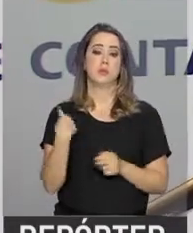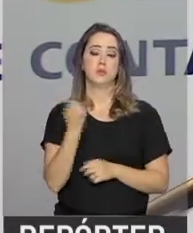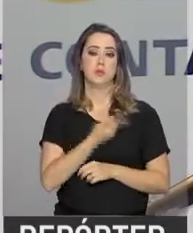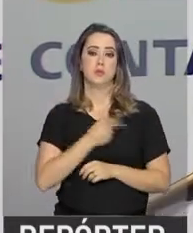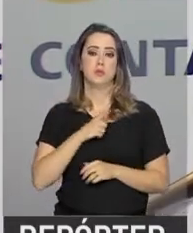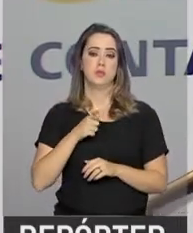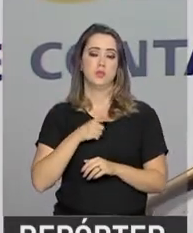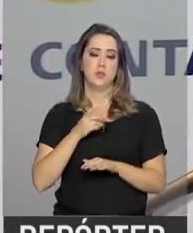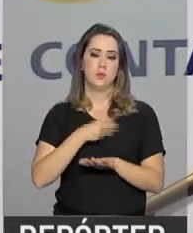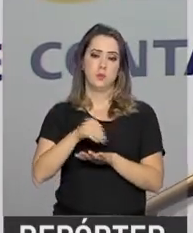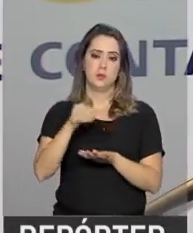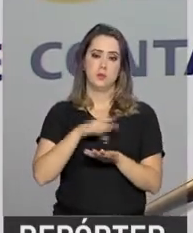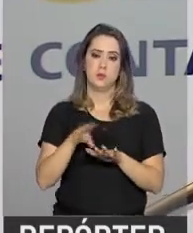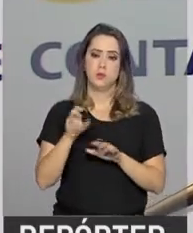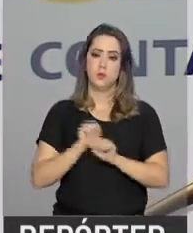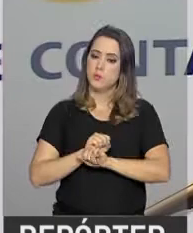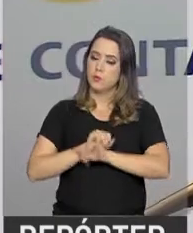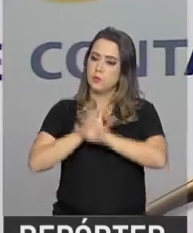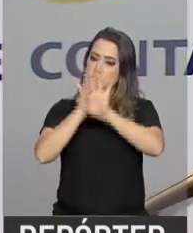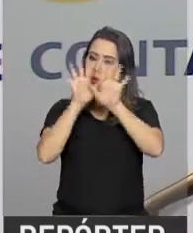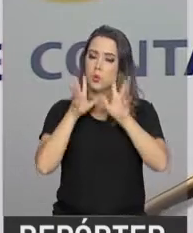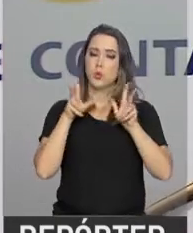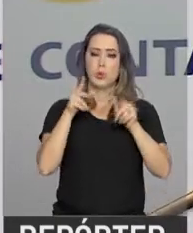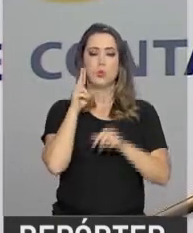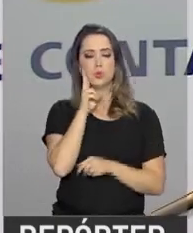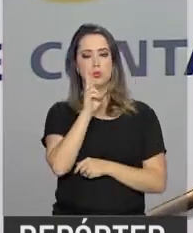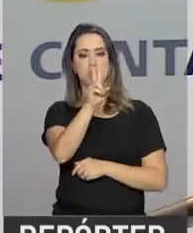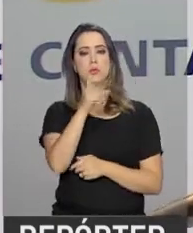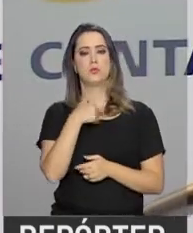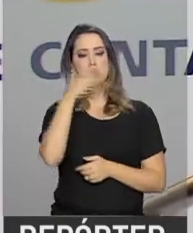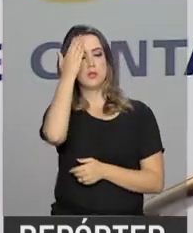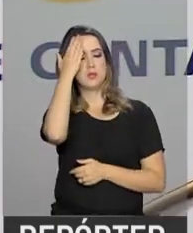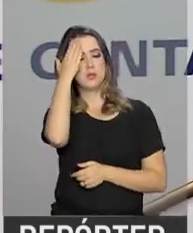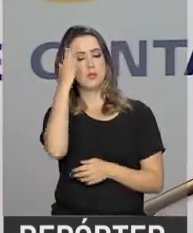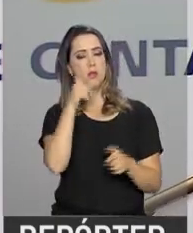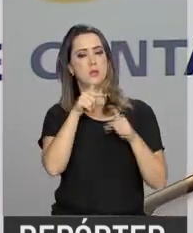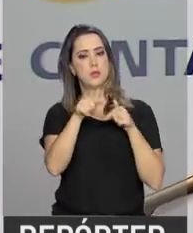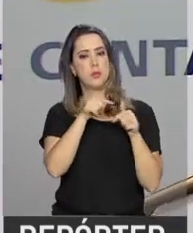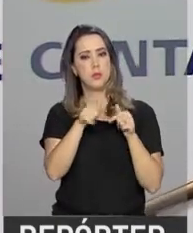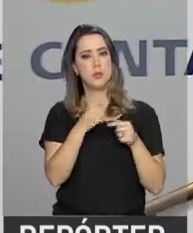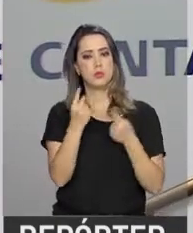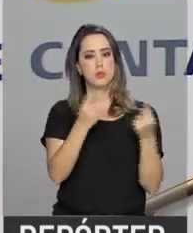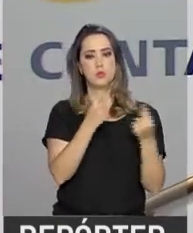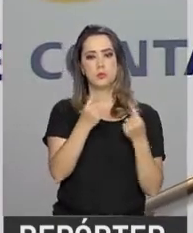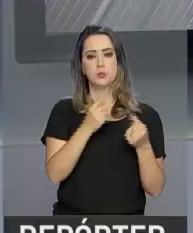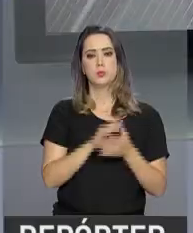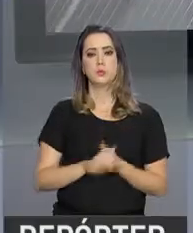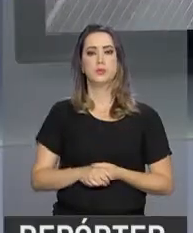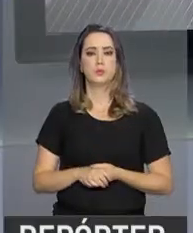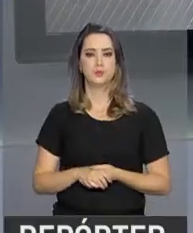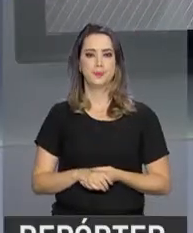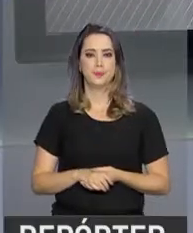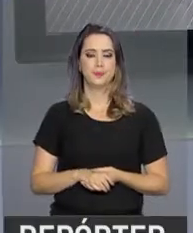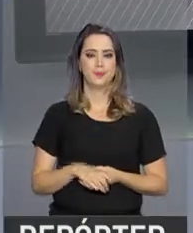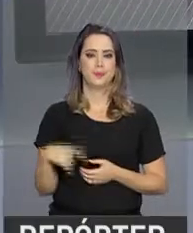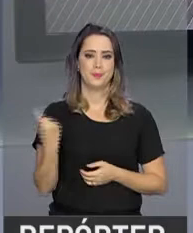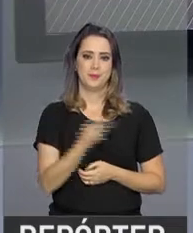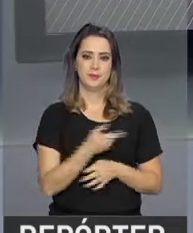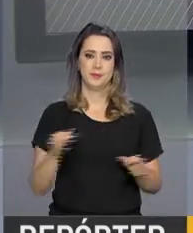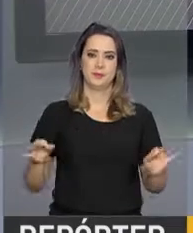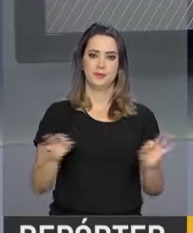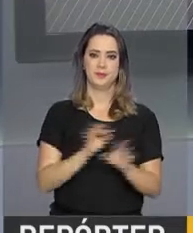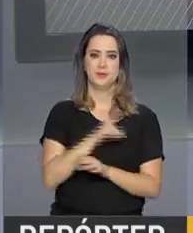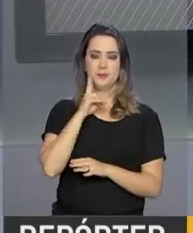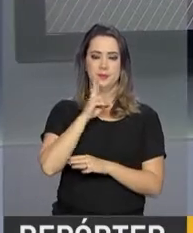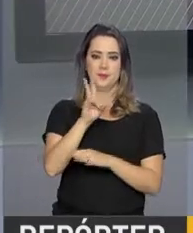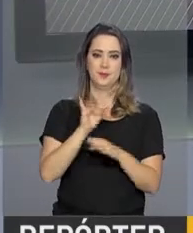informações que são de conhecimento público e portanto retrata aquilo que cada um está fazendo dentro das suas responsabilidades nós ficamos por